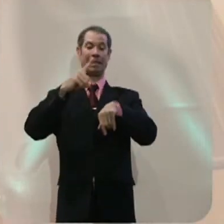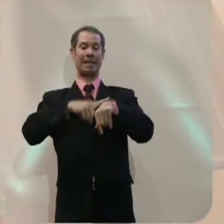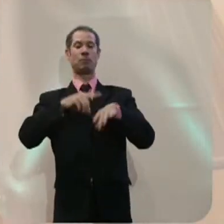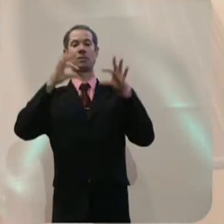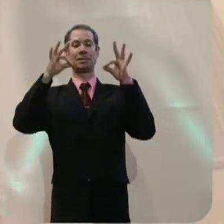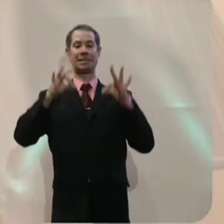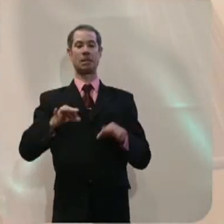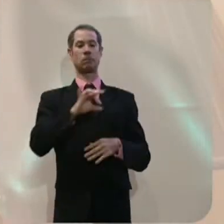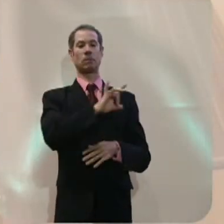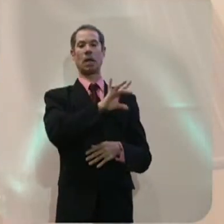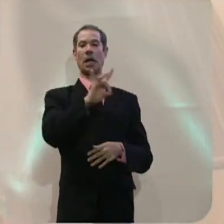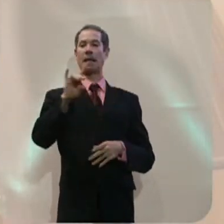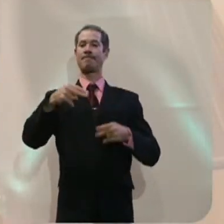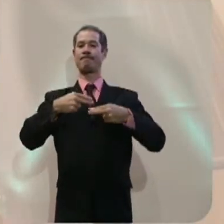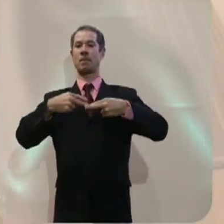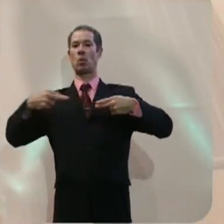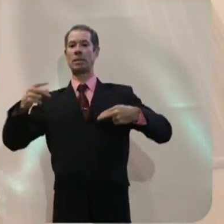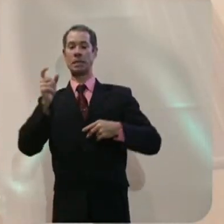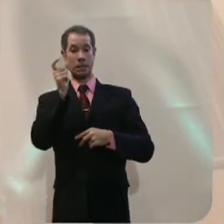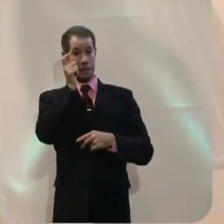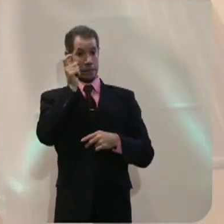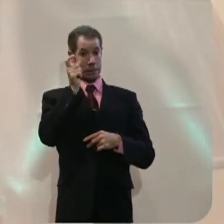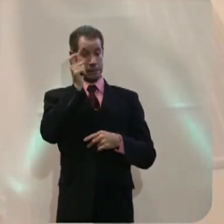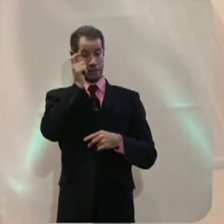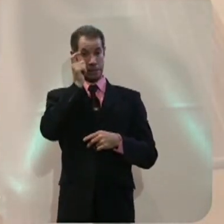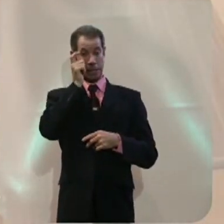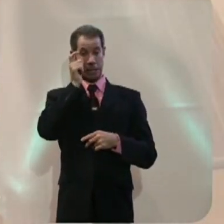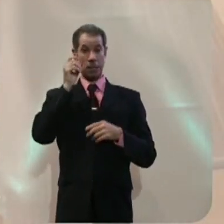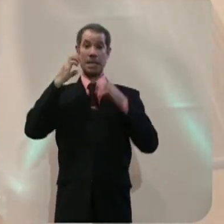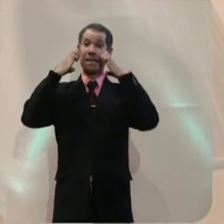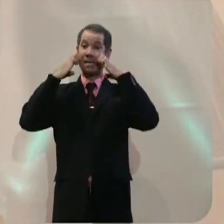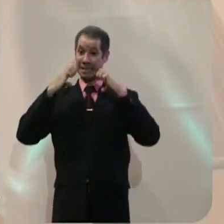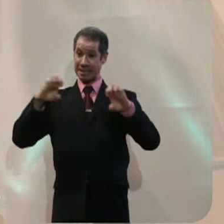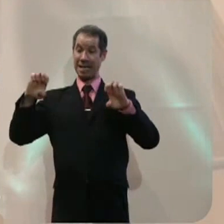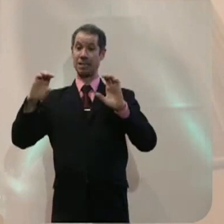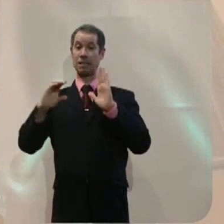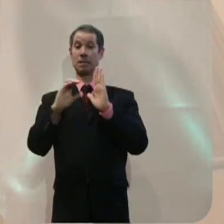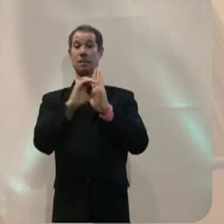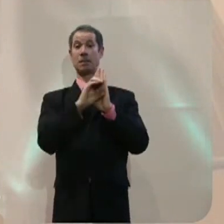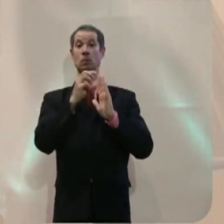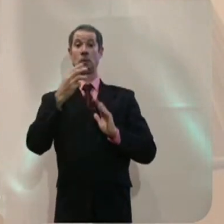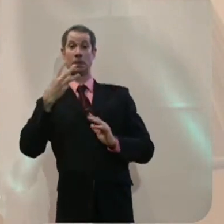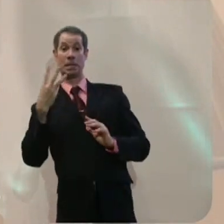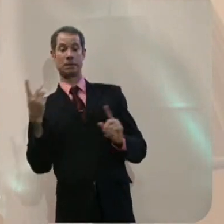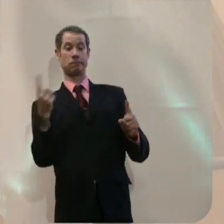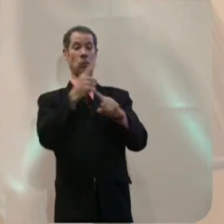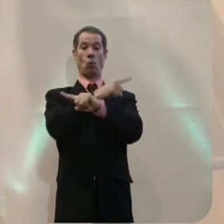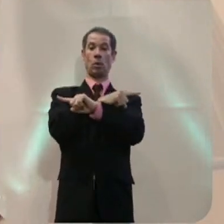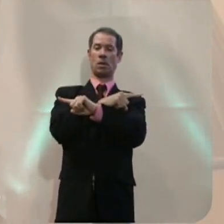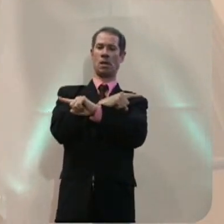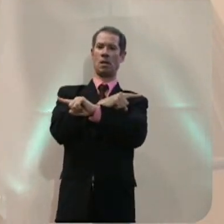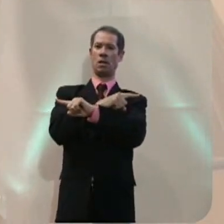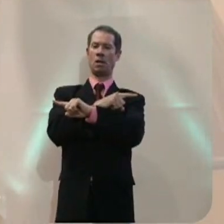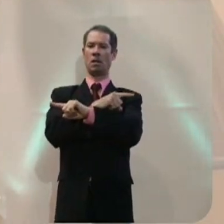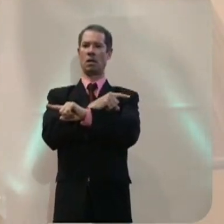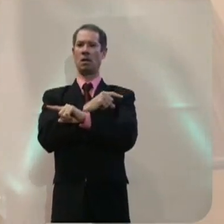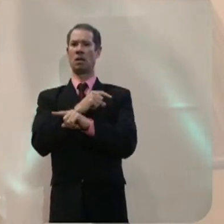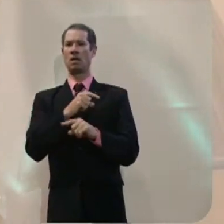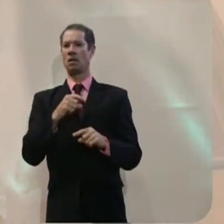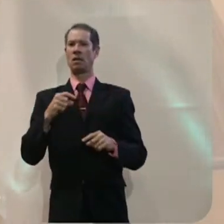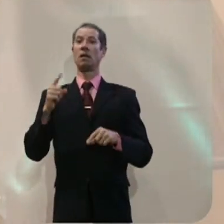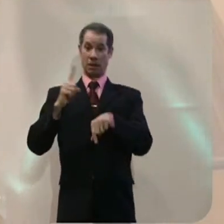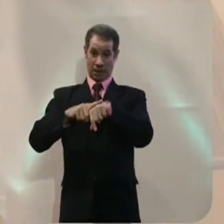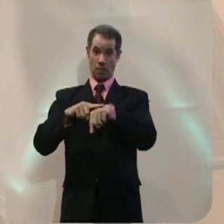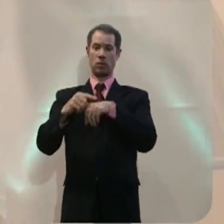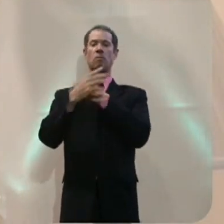cada coisa. E é interessante porque Eclesiastes 3 vai trabalhar contrastes. Há tempo de nascer, há tempo de